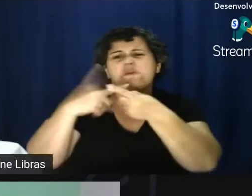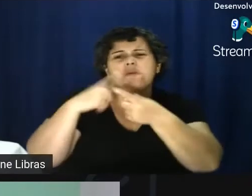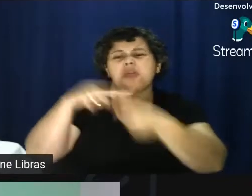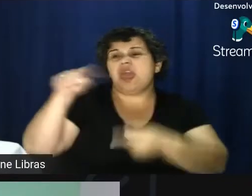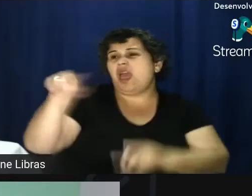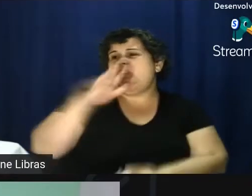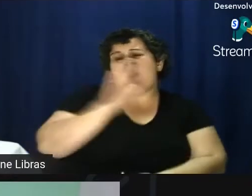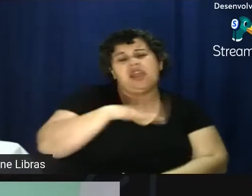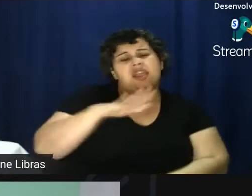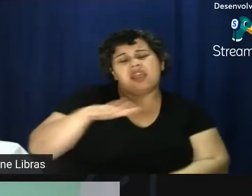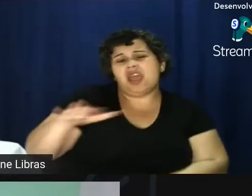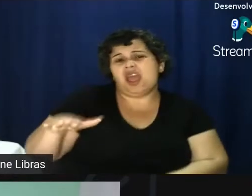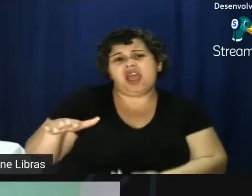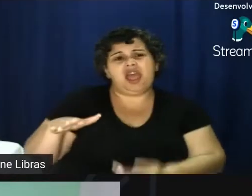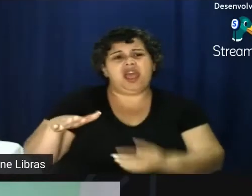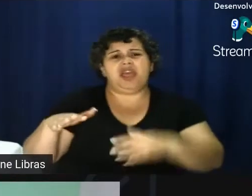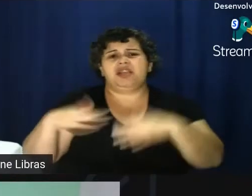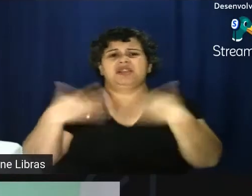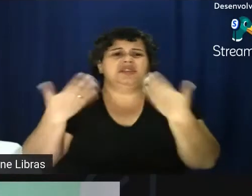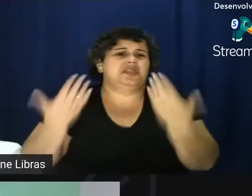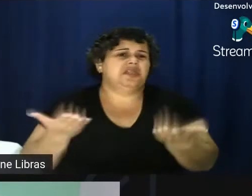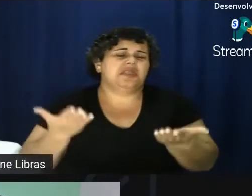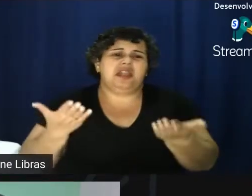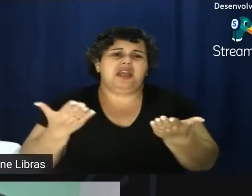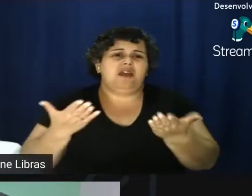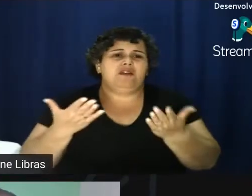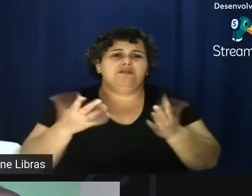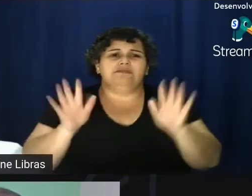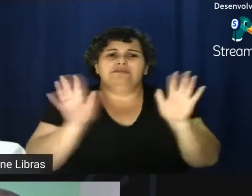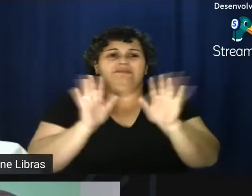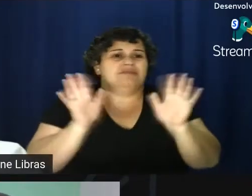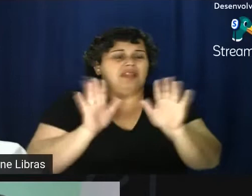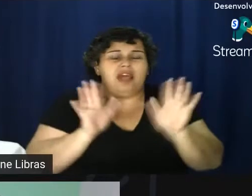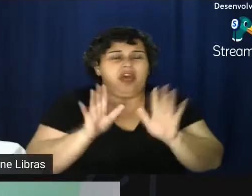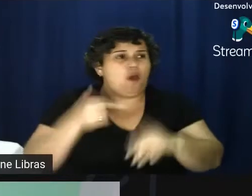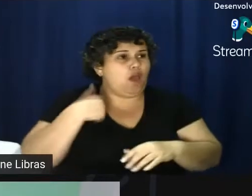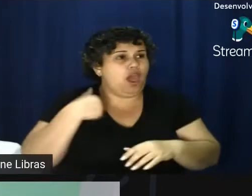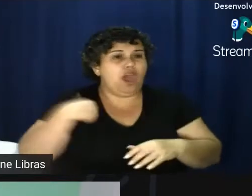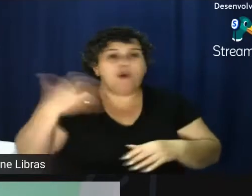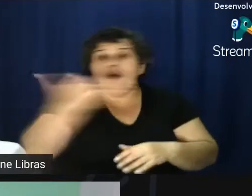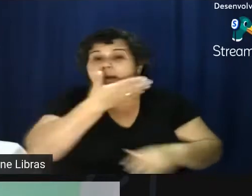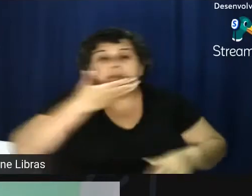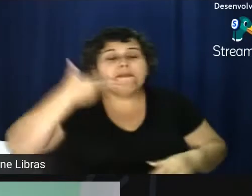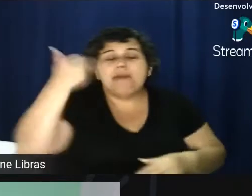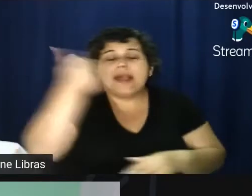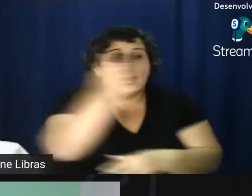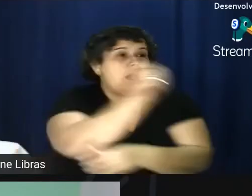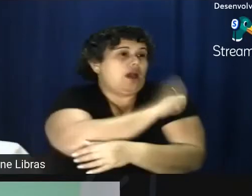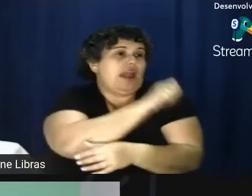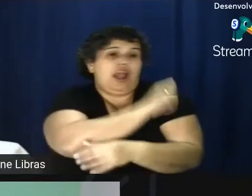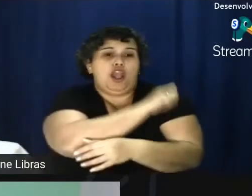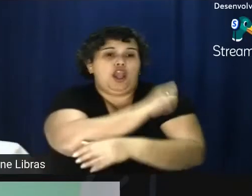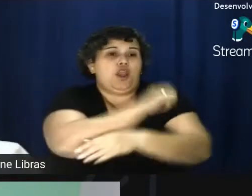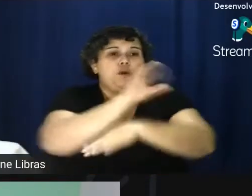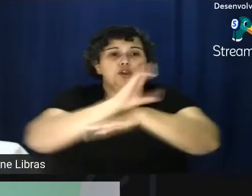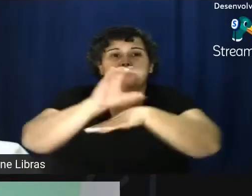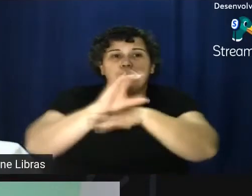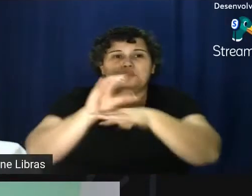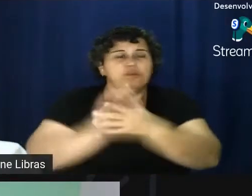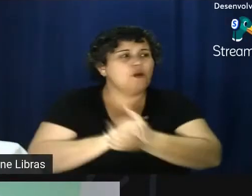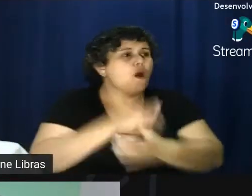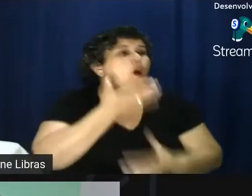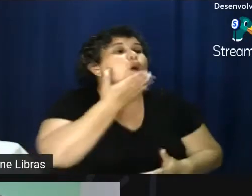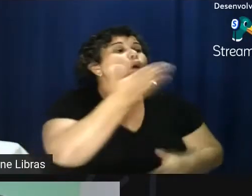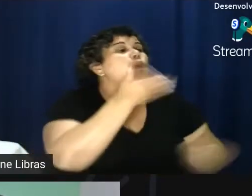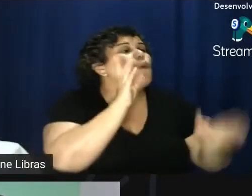criança, tal. Pelo contrário, era a melhor aluna do curso, já sabia algumas coisas, Que né? igreja que era, Letícia?